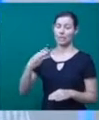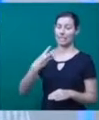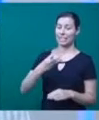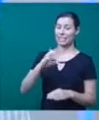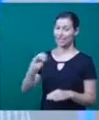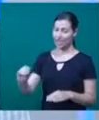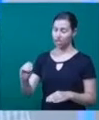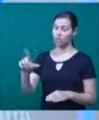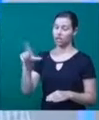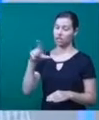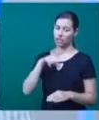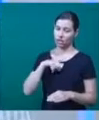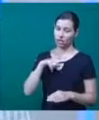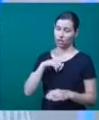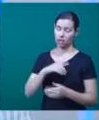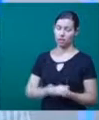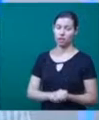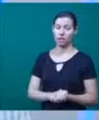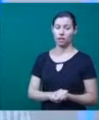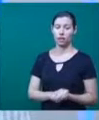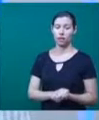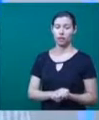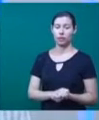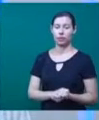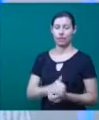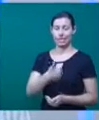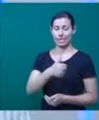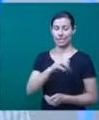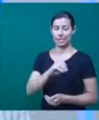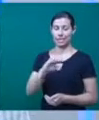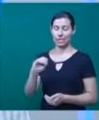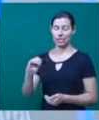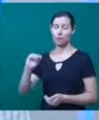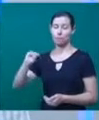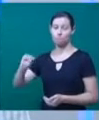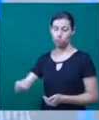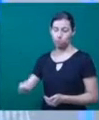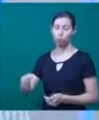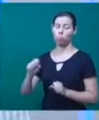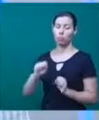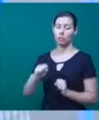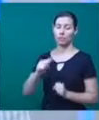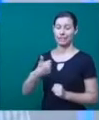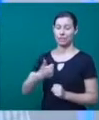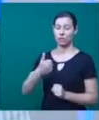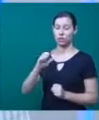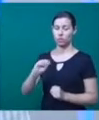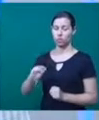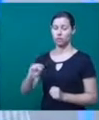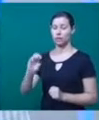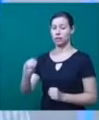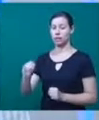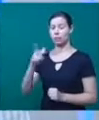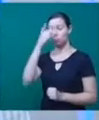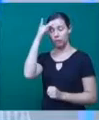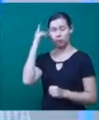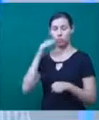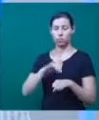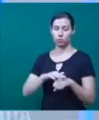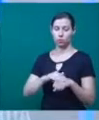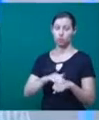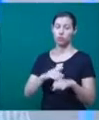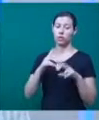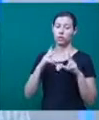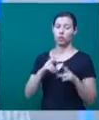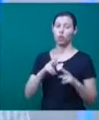chegar até 180 indivíduos para cada 100 mil habitantes, como nos países nórdicos, né, e nos países do hemisfério norte,